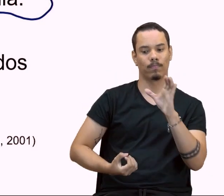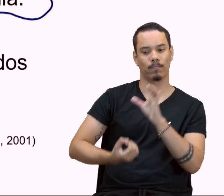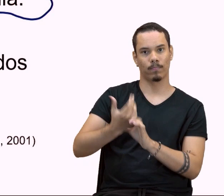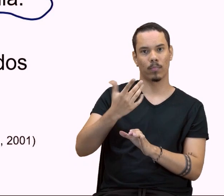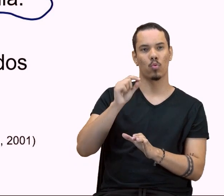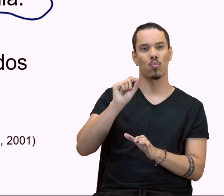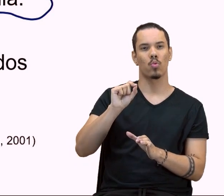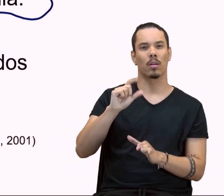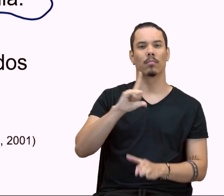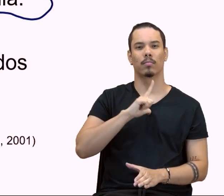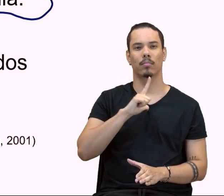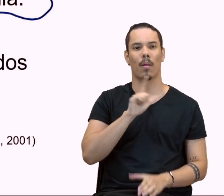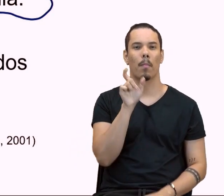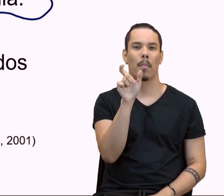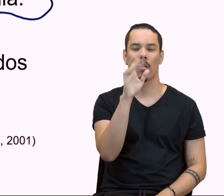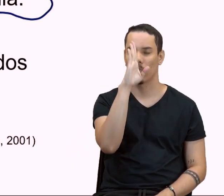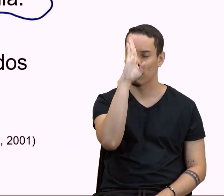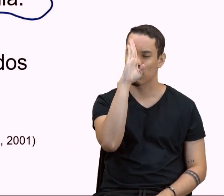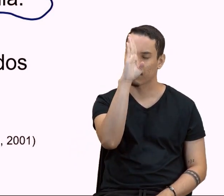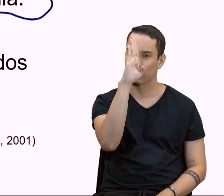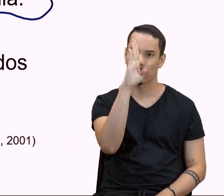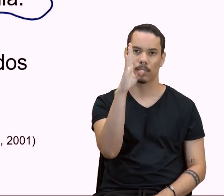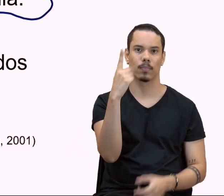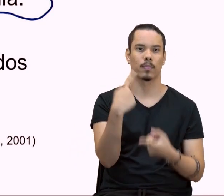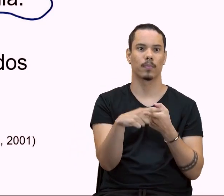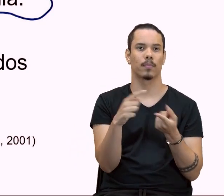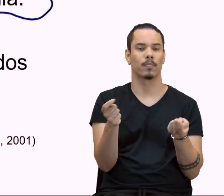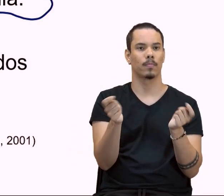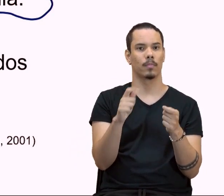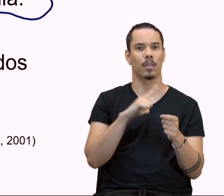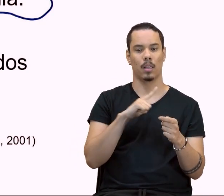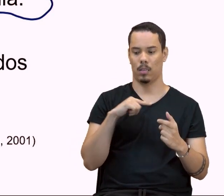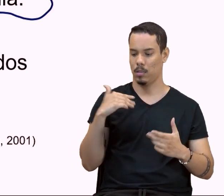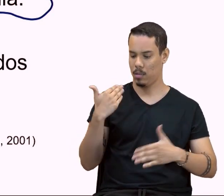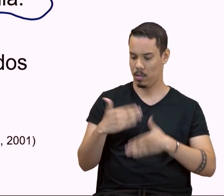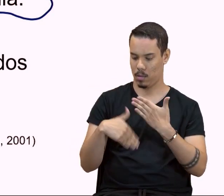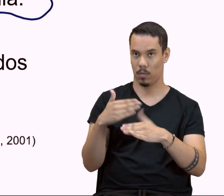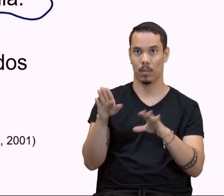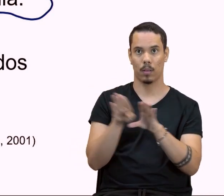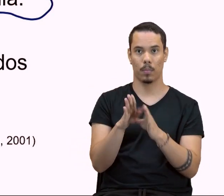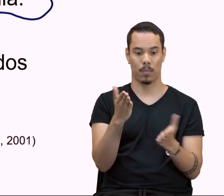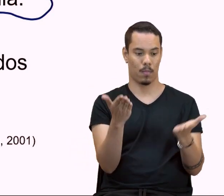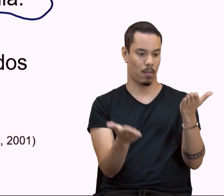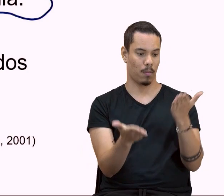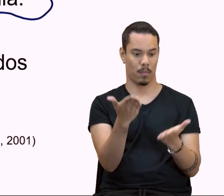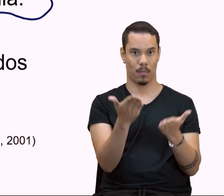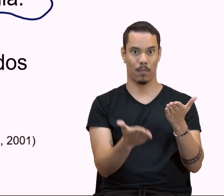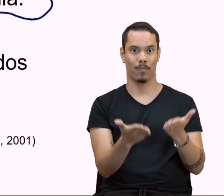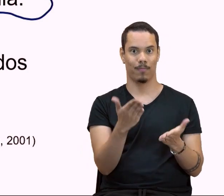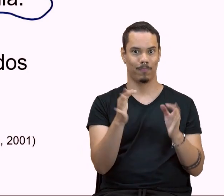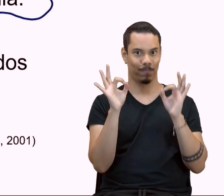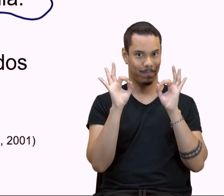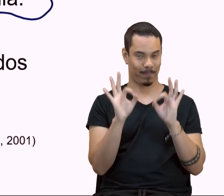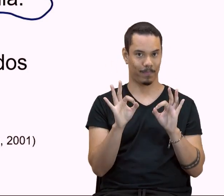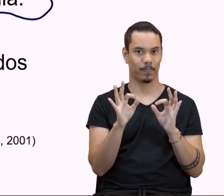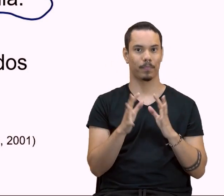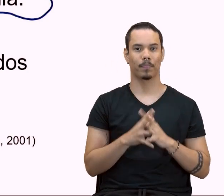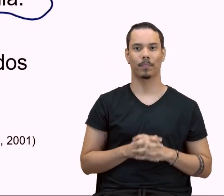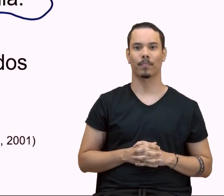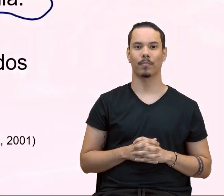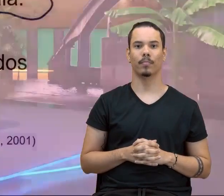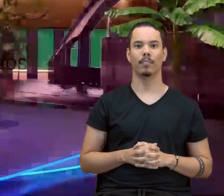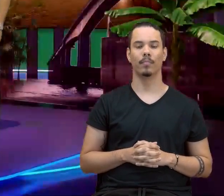sendo uma palavra-chave para que se haja desenvolvimento e equilíbrio ecológico. Show! E Okay? vem aqui rapidamente com a